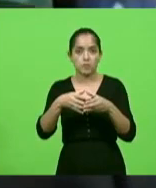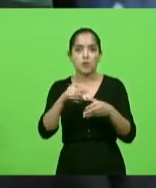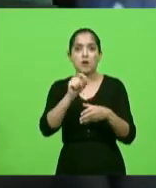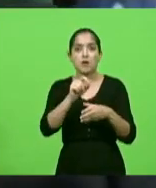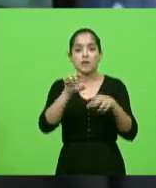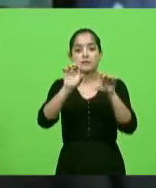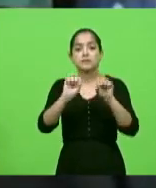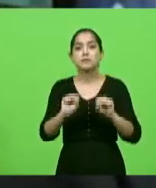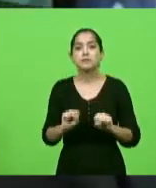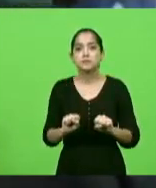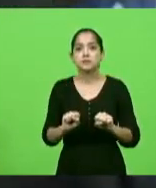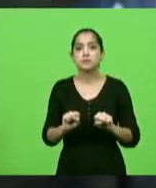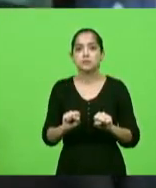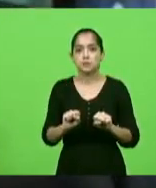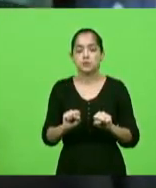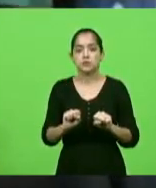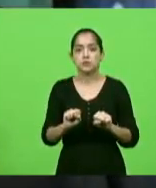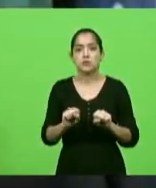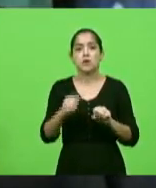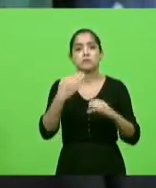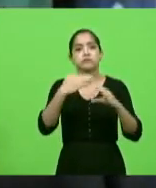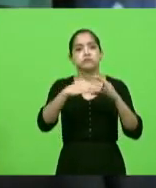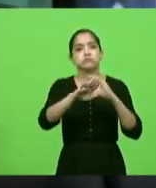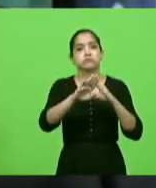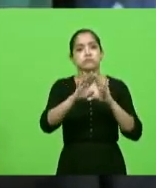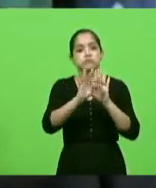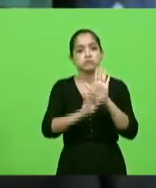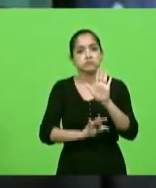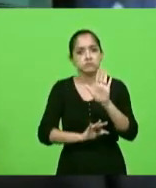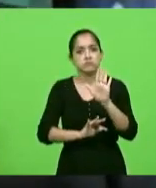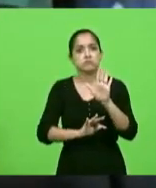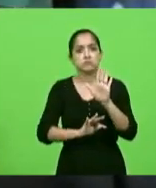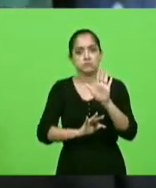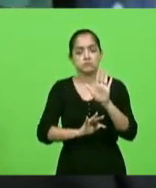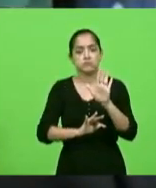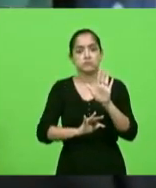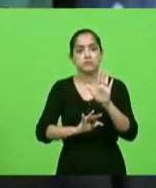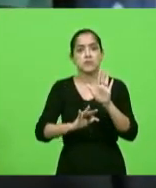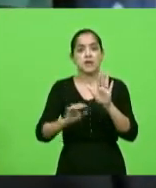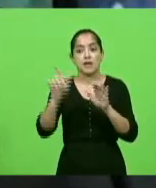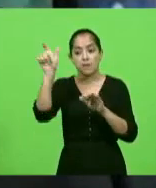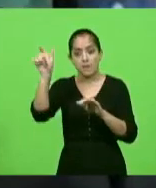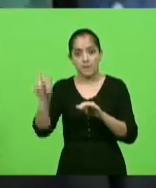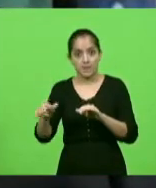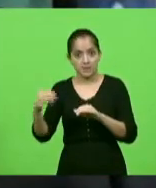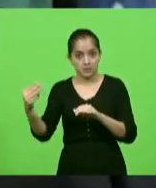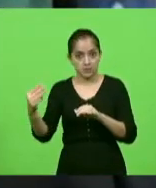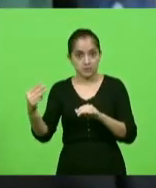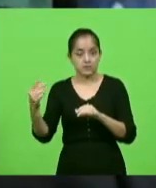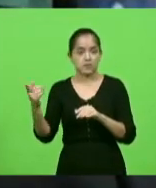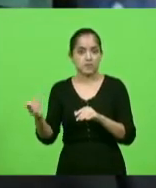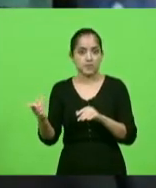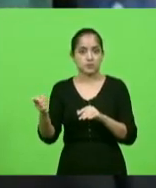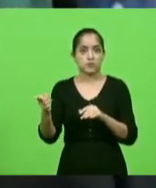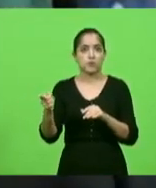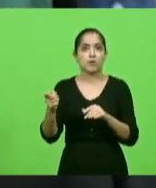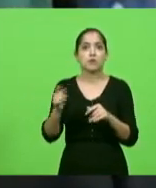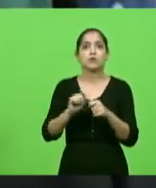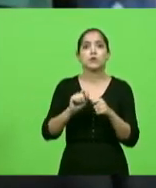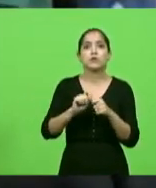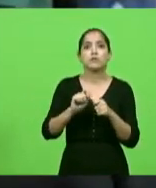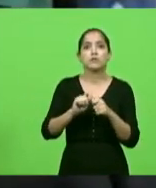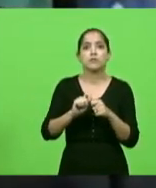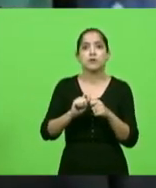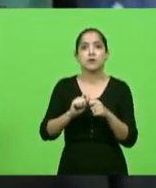este testemunha este encaminhe uma mensagem de texto recebida e uma terceira pessoa que você tiver o que eu